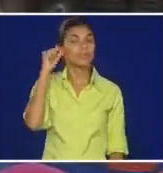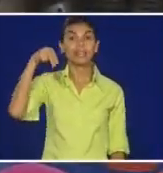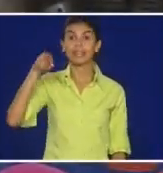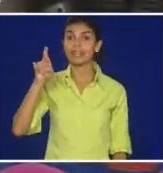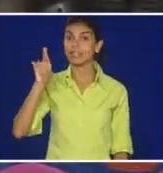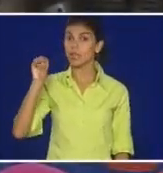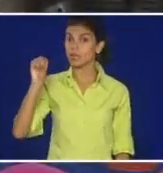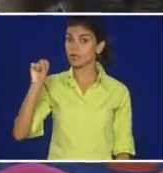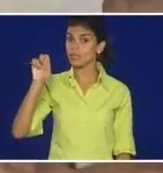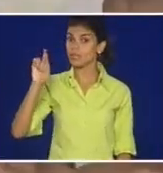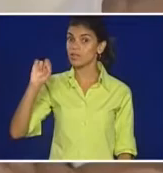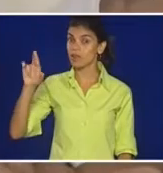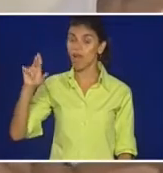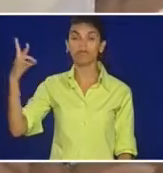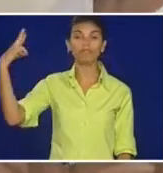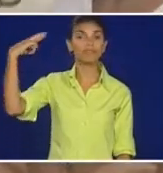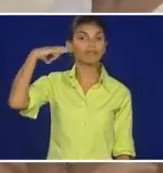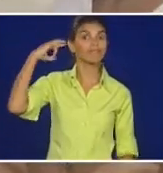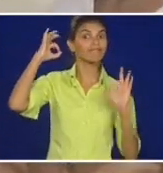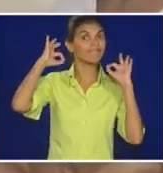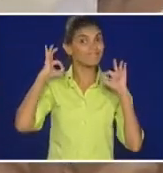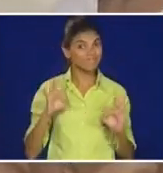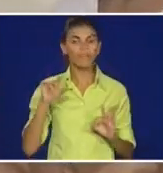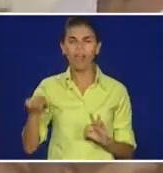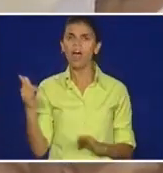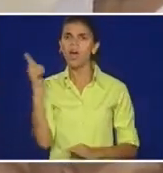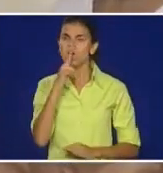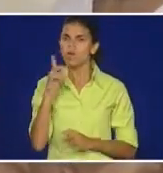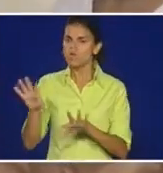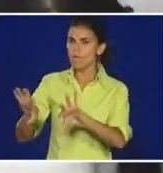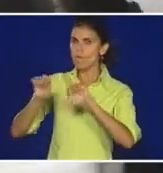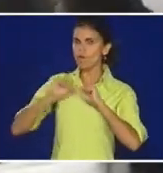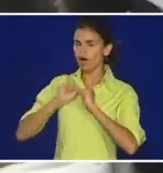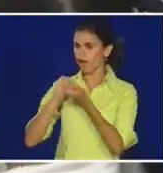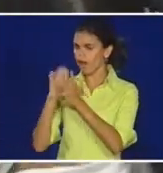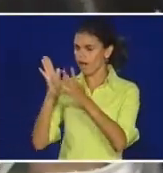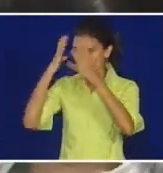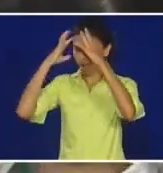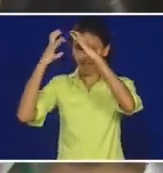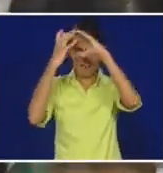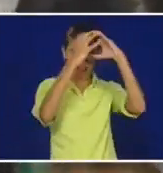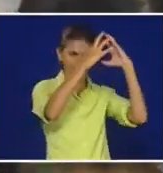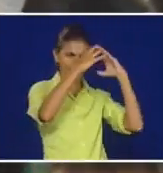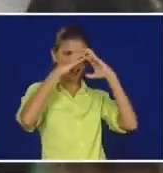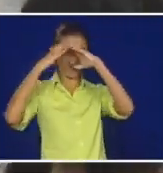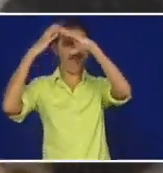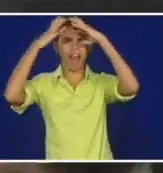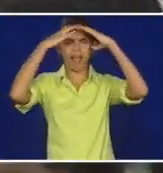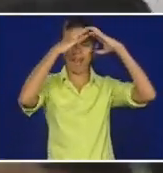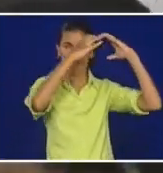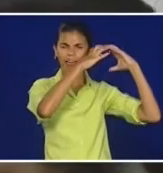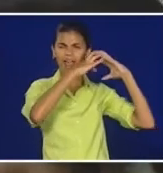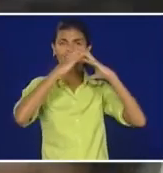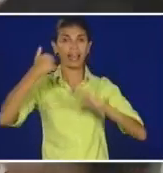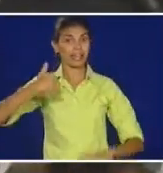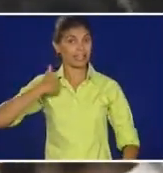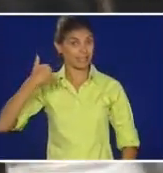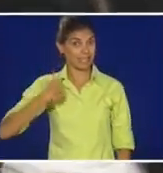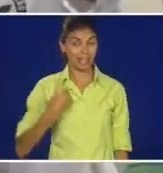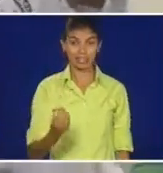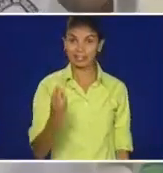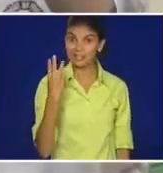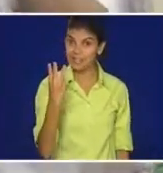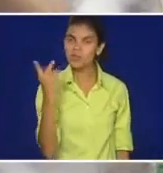perda neurosensorial profunda. Dessa forma, a criança obterá uma linguagem capaz de organizar seu pensamento. E a partir